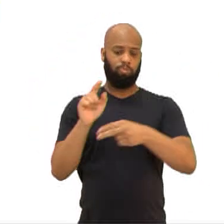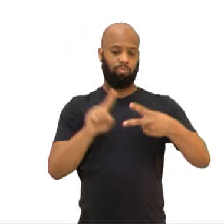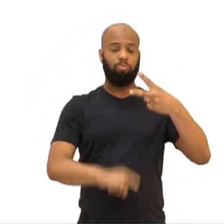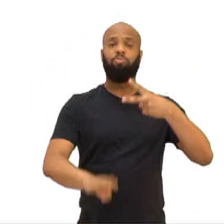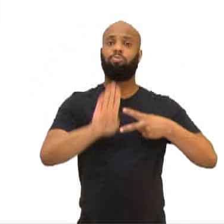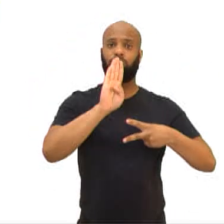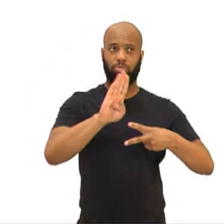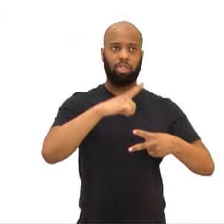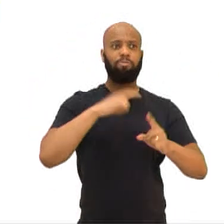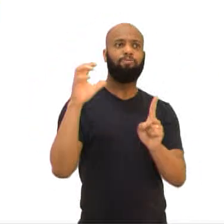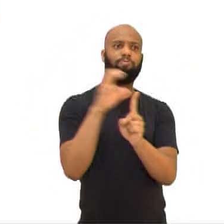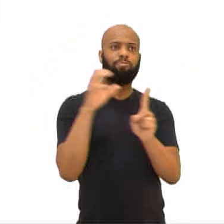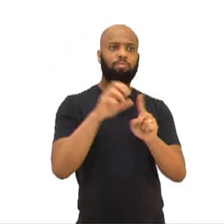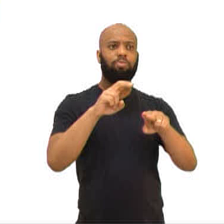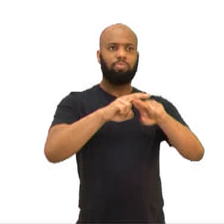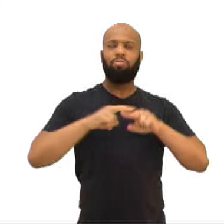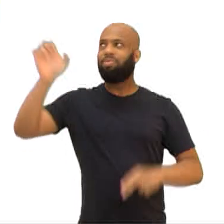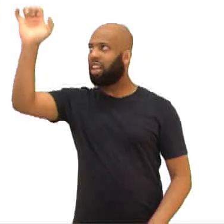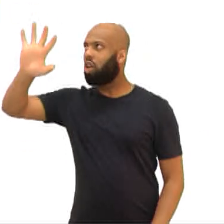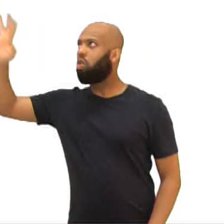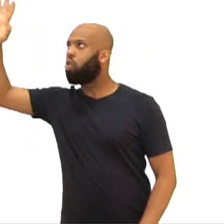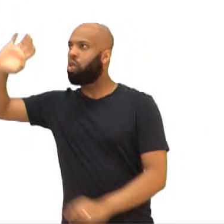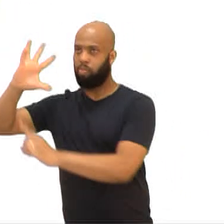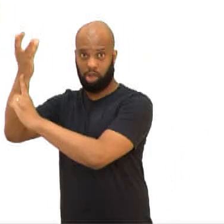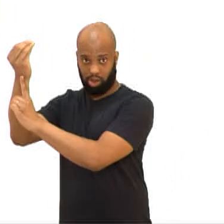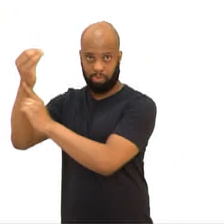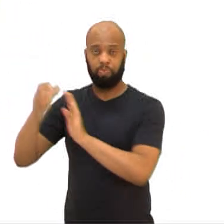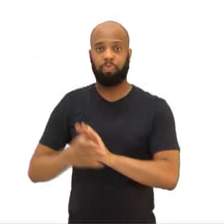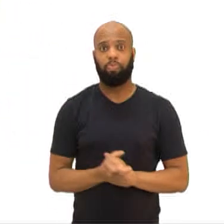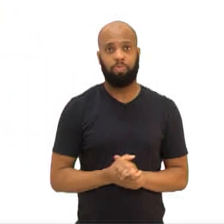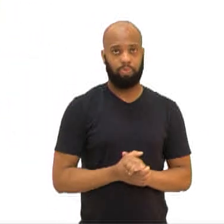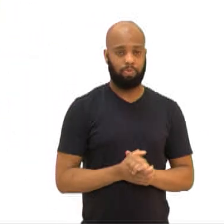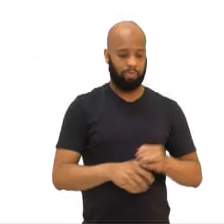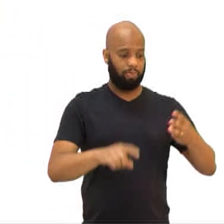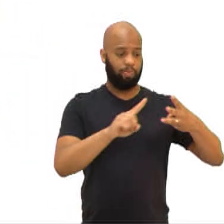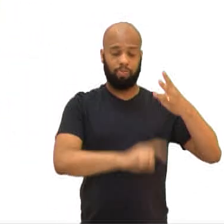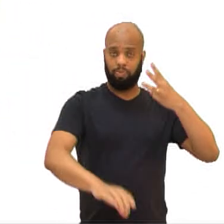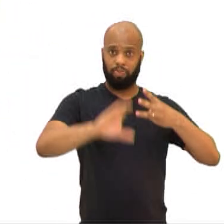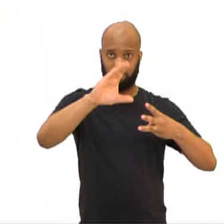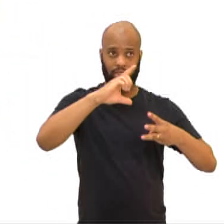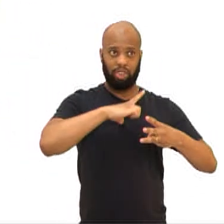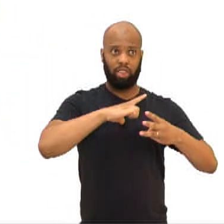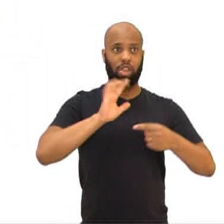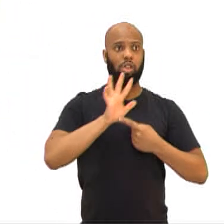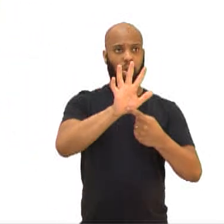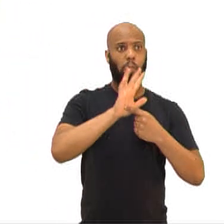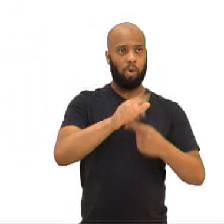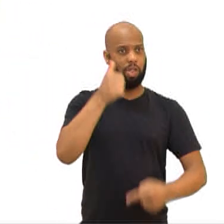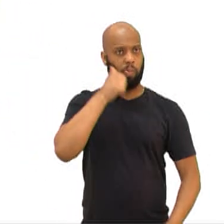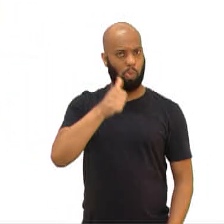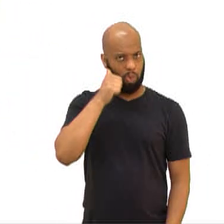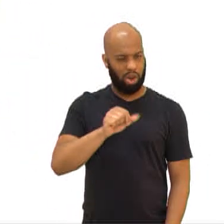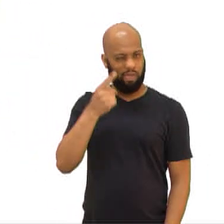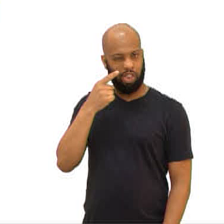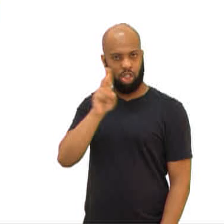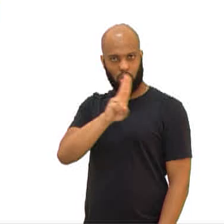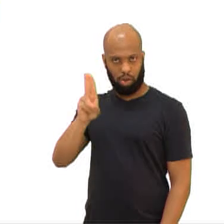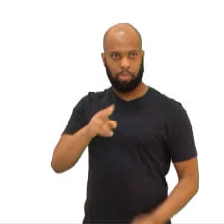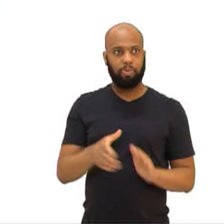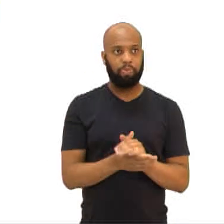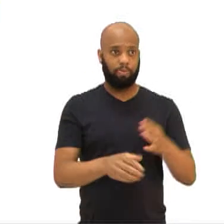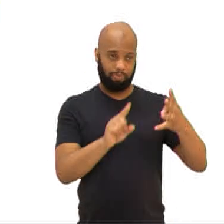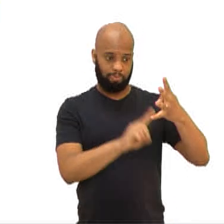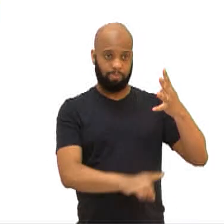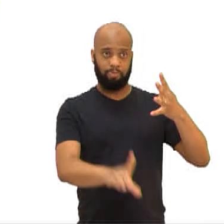B, influenciado pelas vanguardas europeias. Alternativa C, grande destaque Tarsila do Amaral.